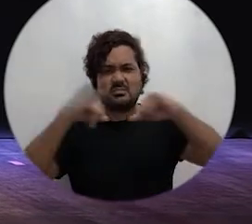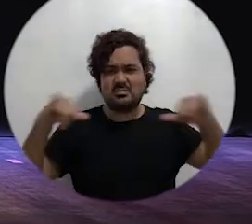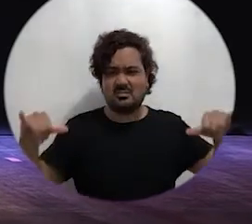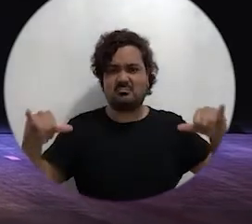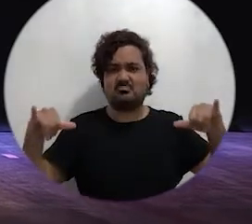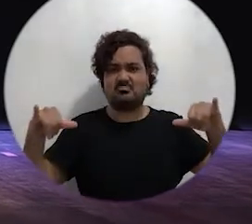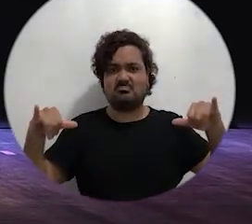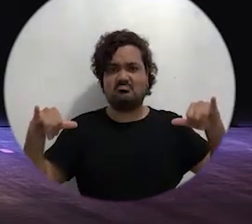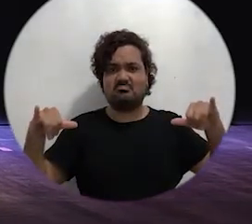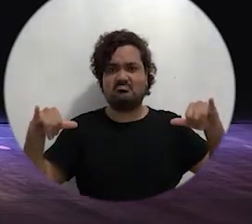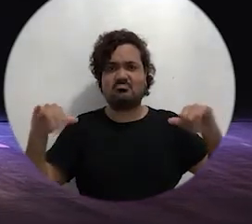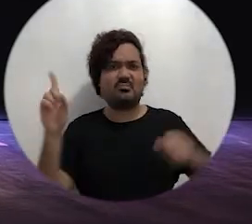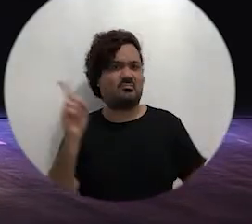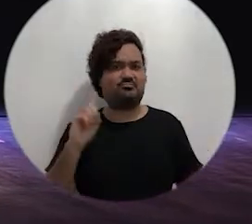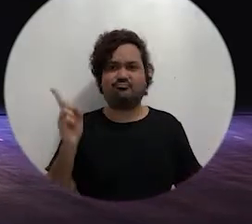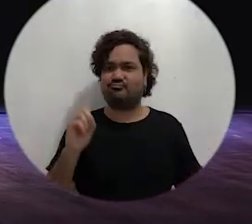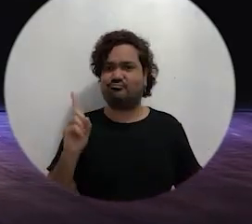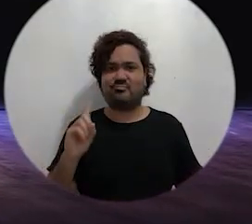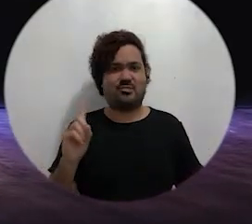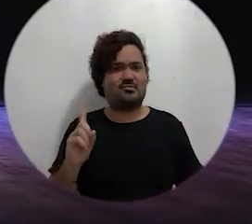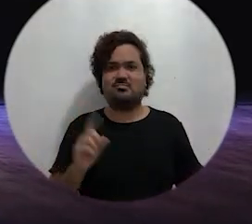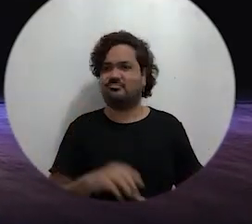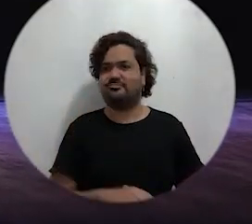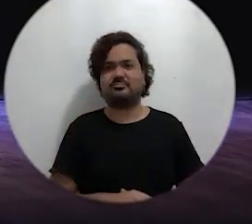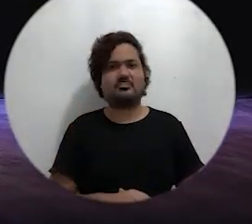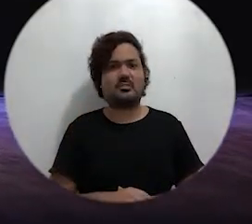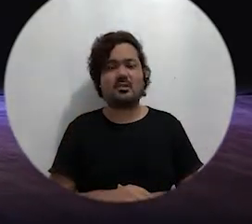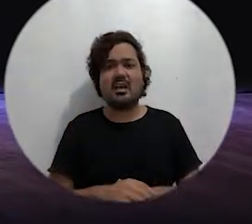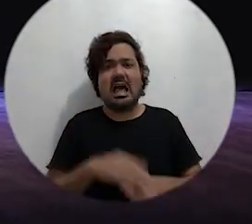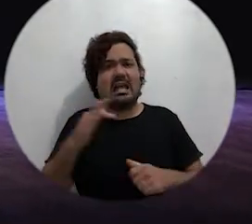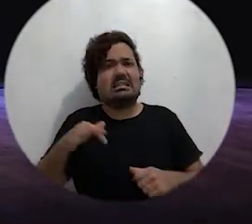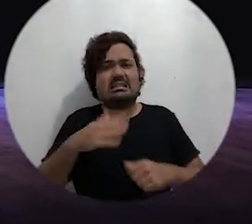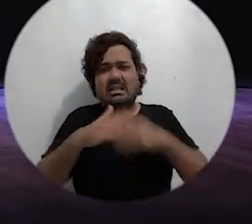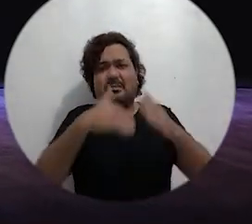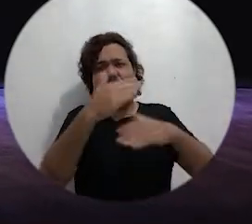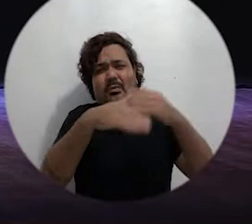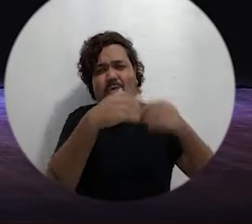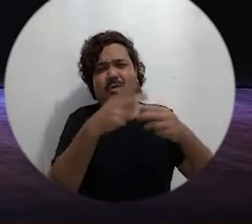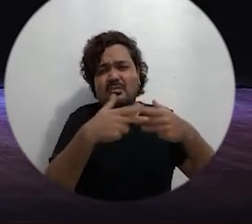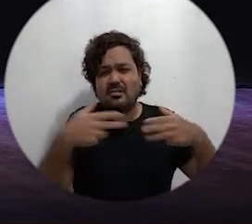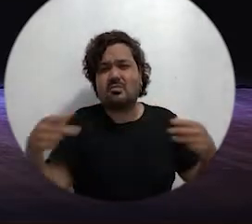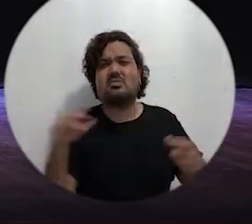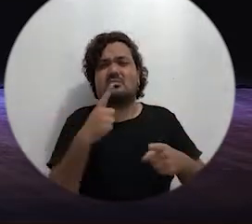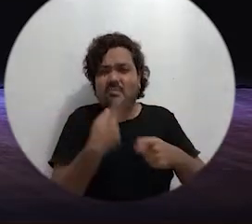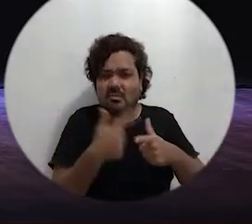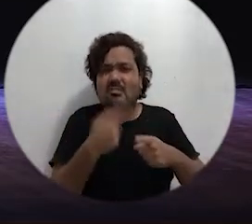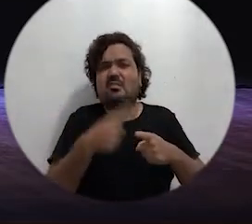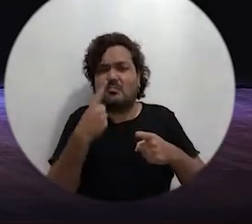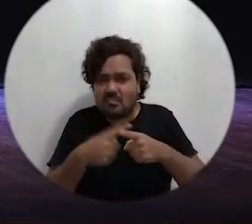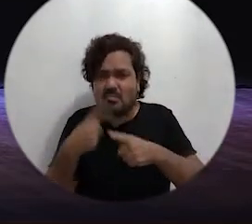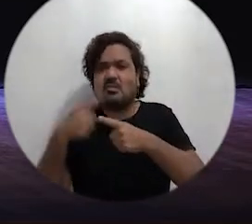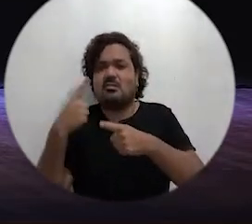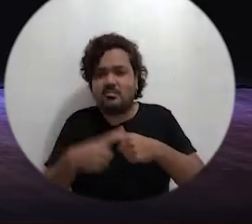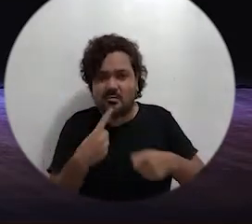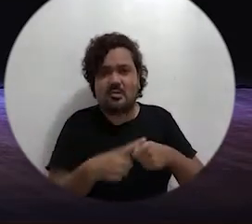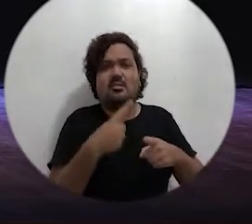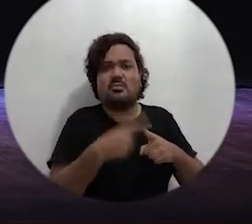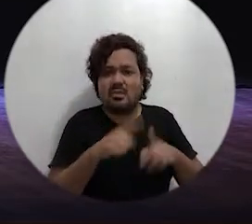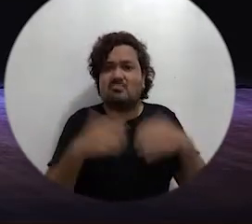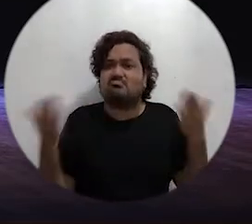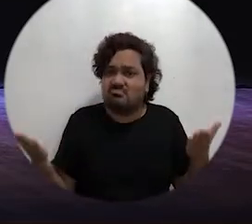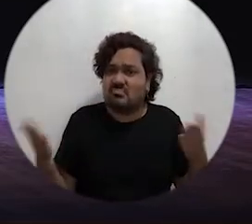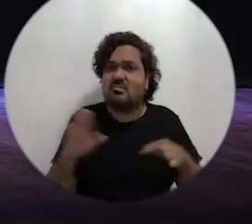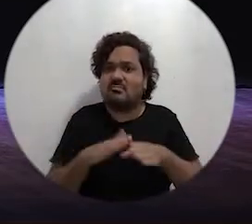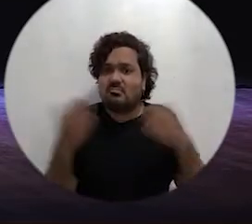expressar? Não é assim não, tá? Ainda tem muitos porquês, que porquês, que porquês, que quês, quantos